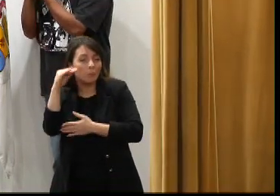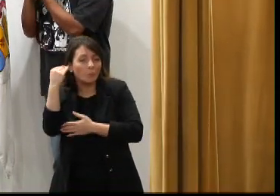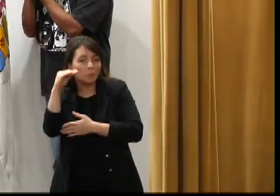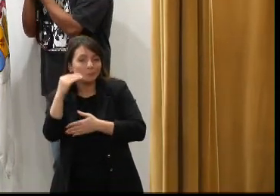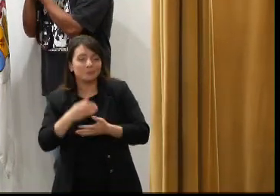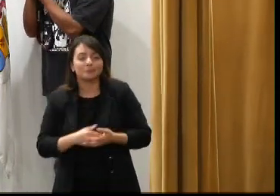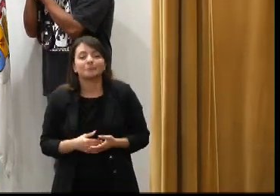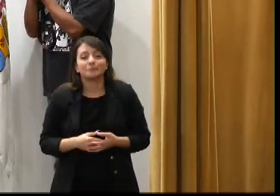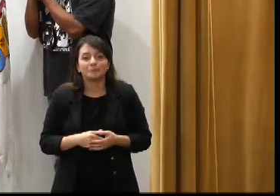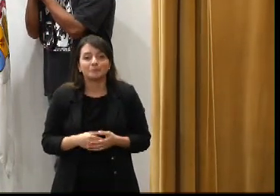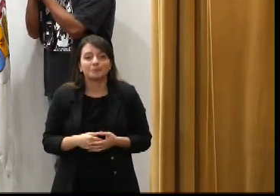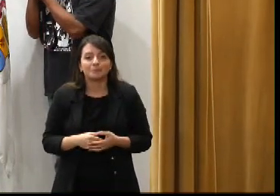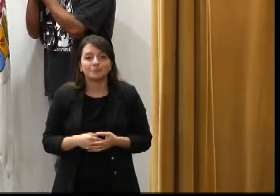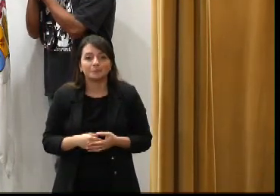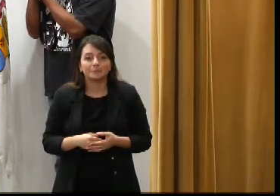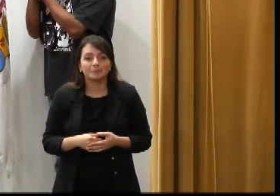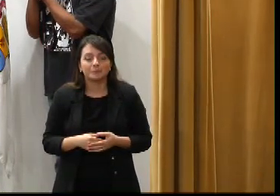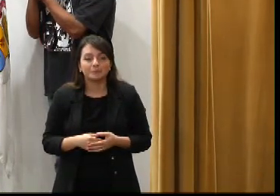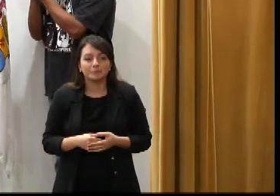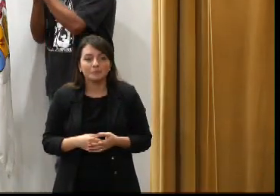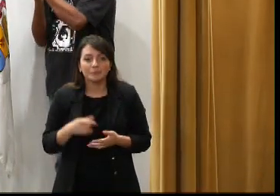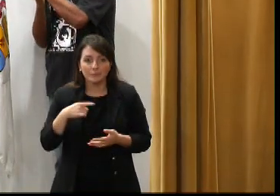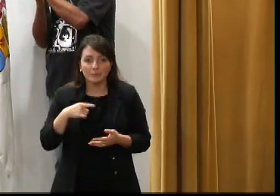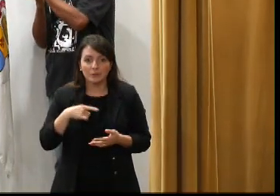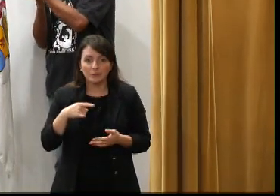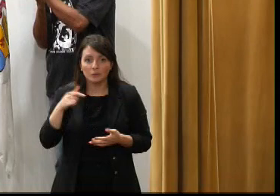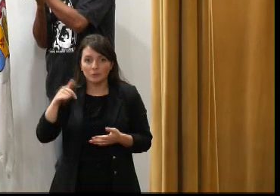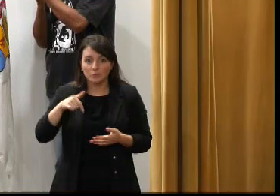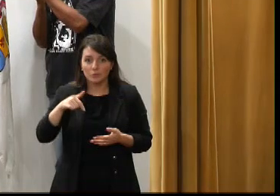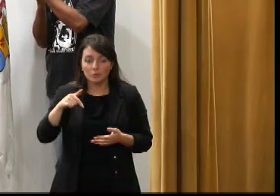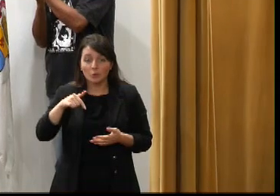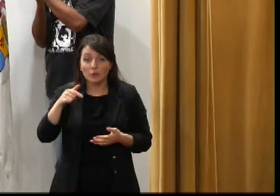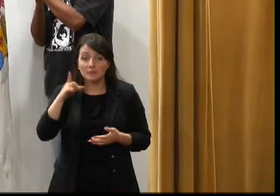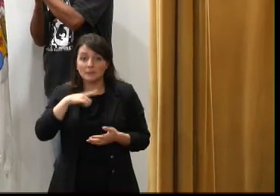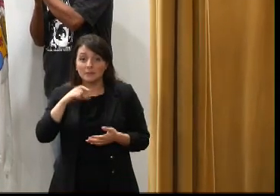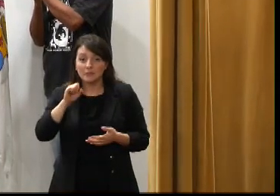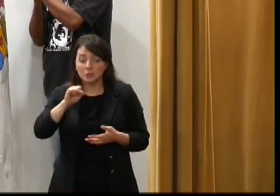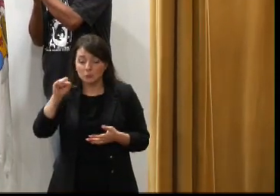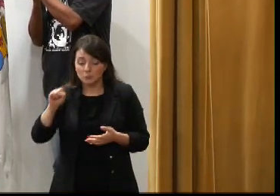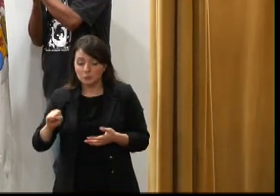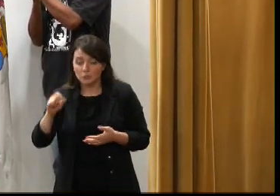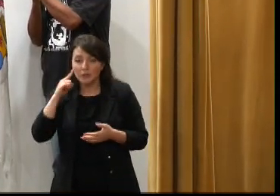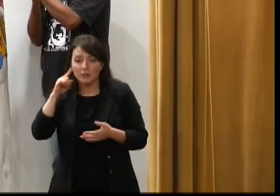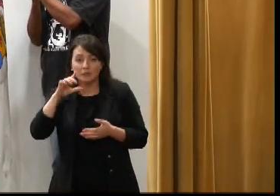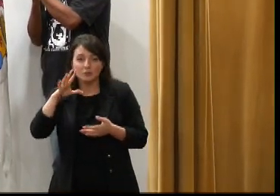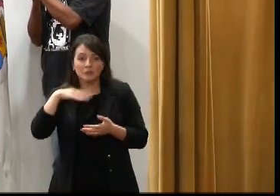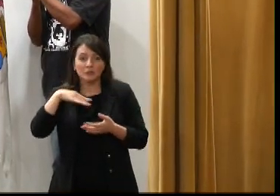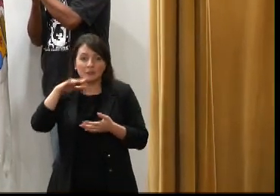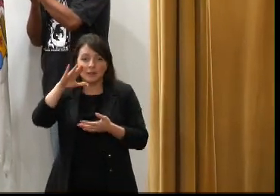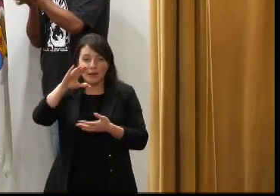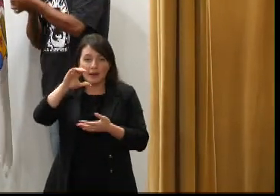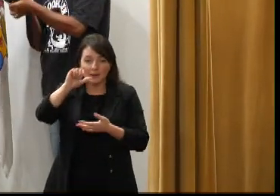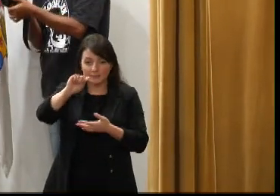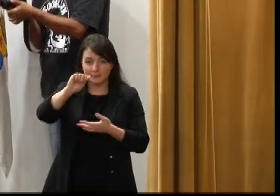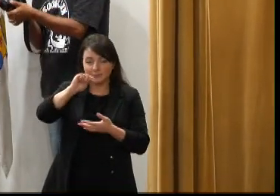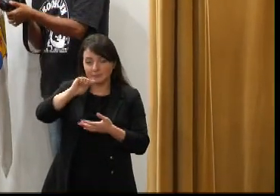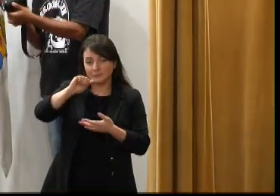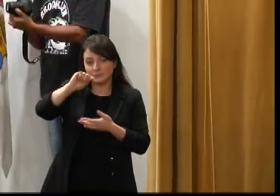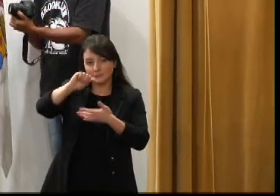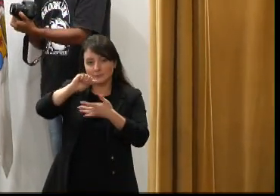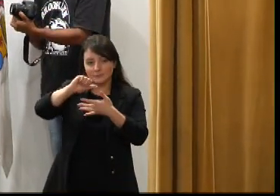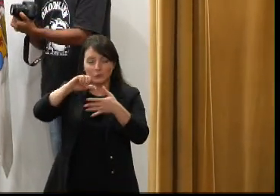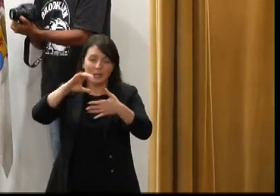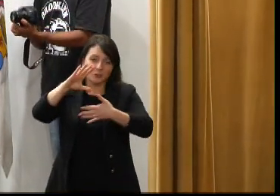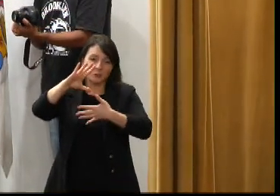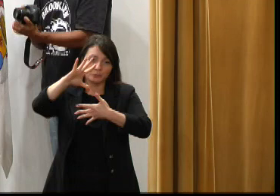Tá? Nós somos a sub-região sudeste da América do Sul, esse polígono aqui. Aqui